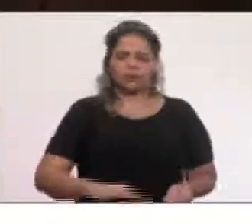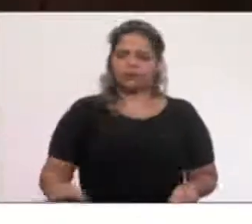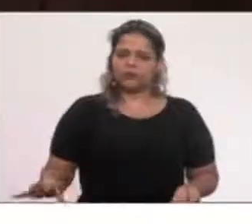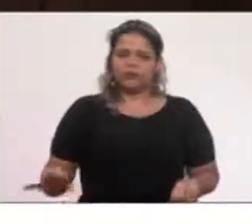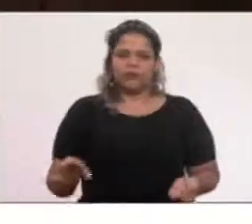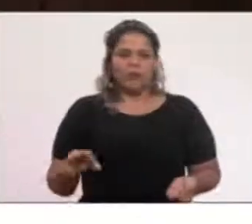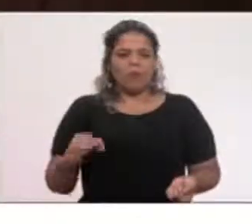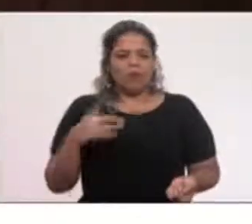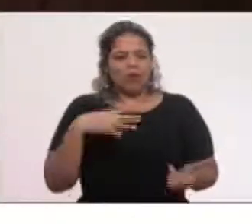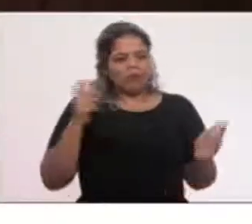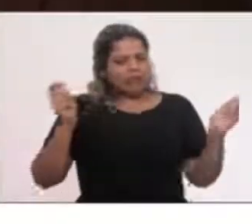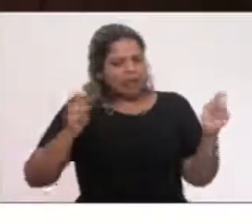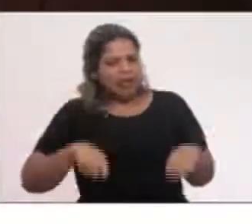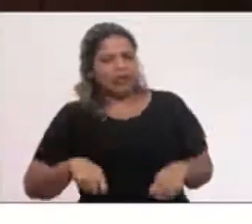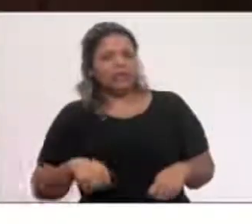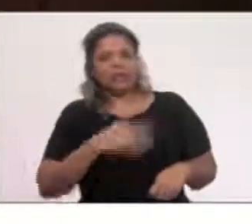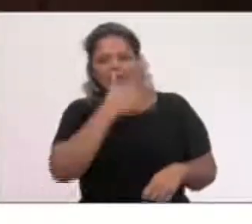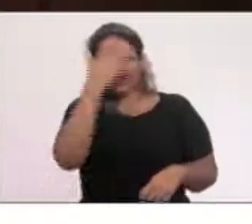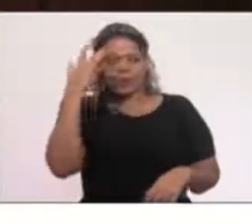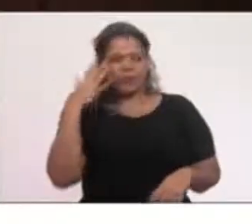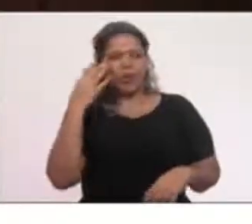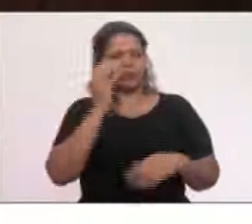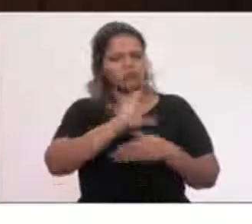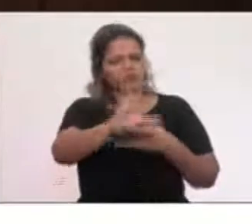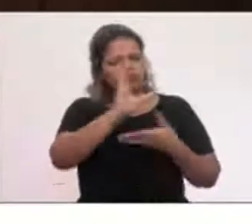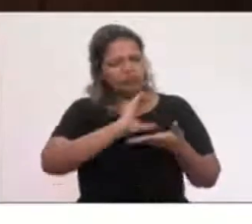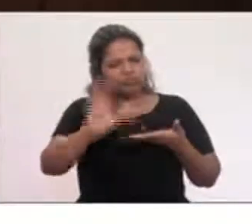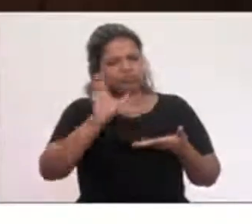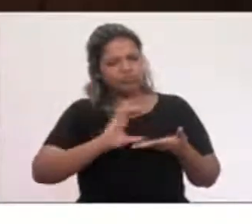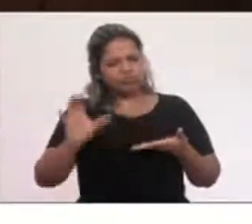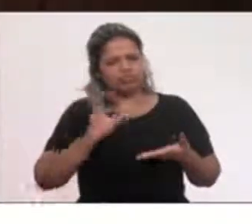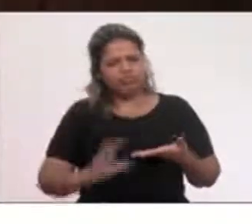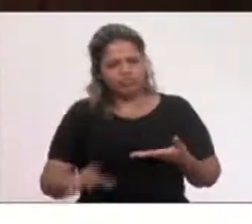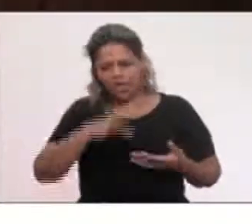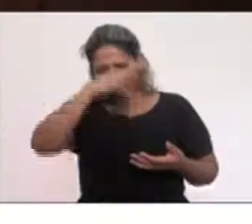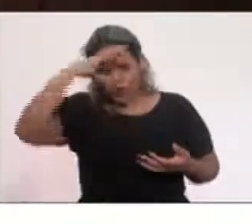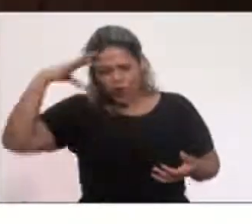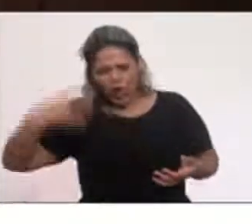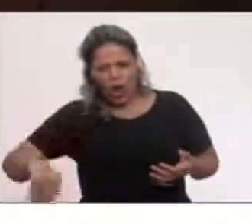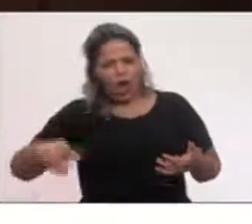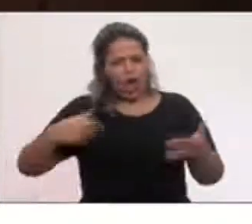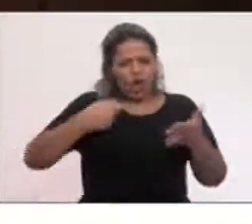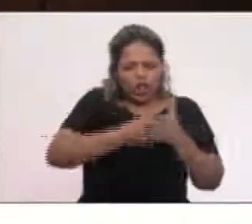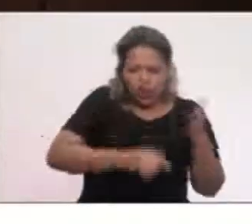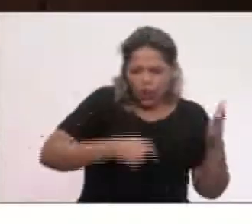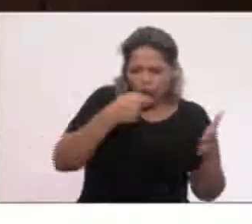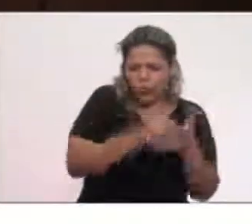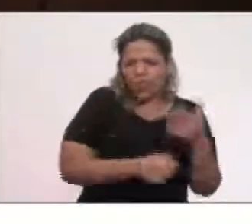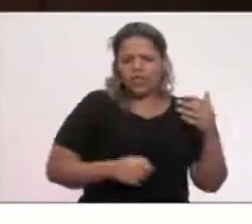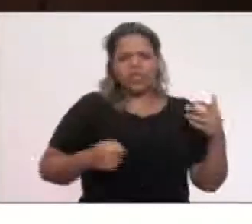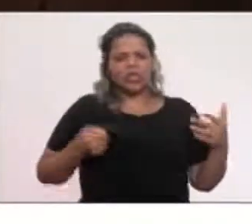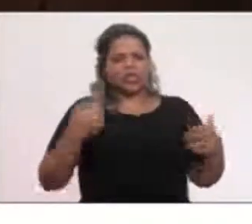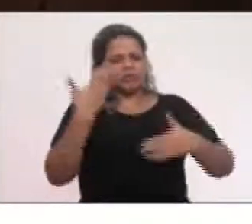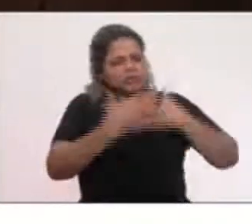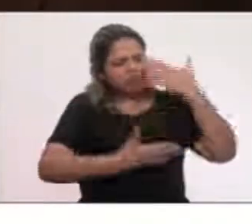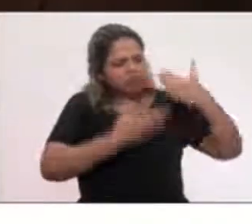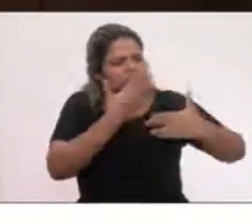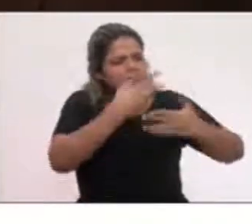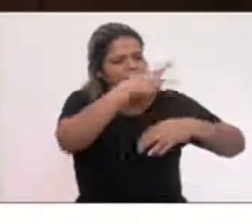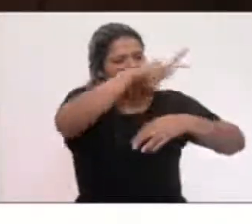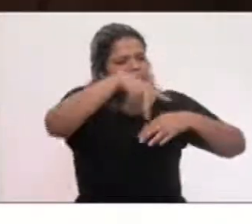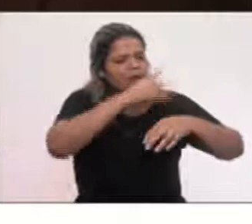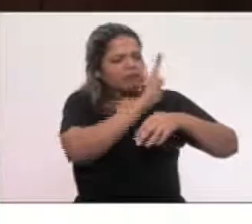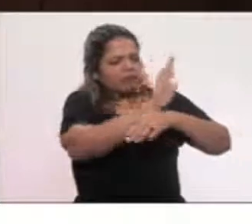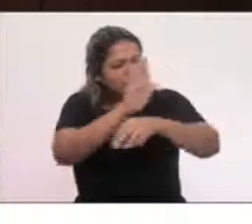aposentadoria, garantir que as pessoas que contribuíram com seu suor, com a sua luta para construir o nosso país, tenham direito a